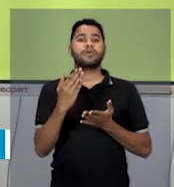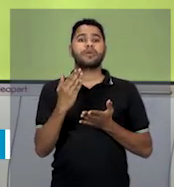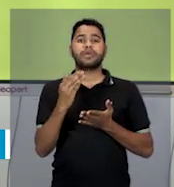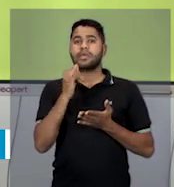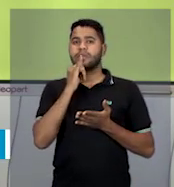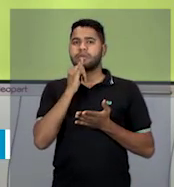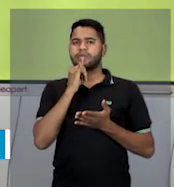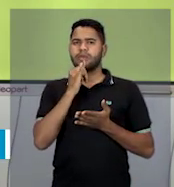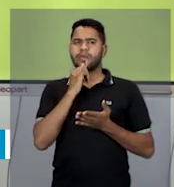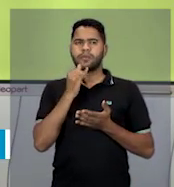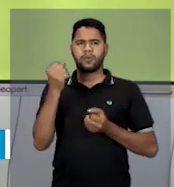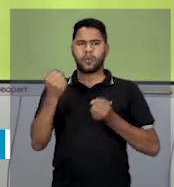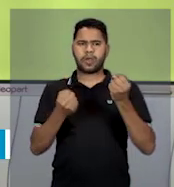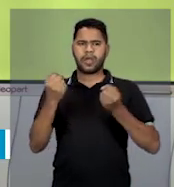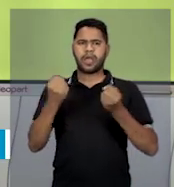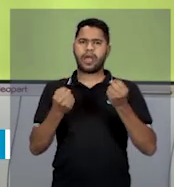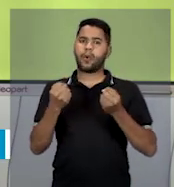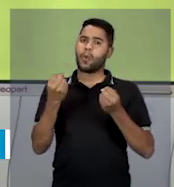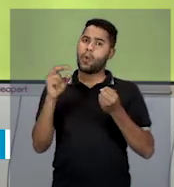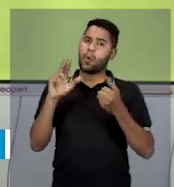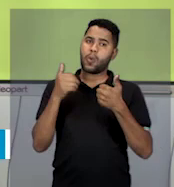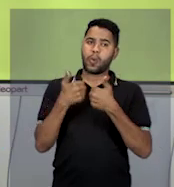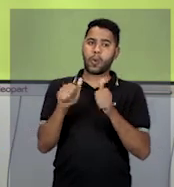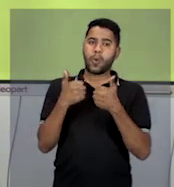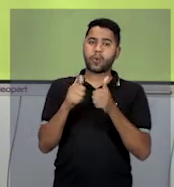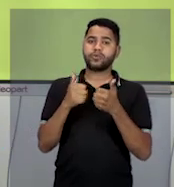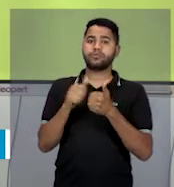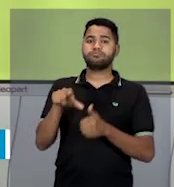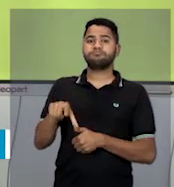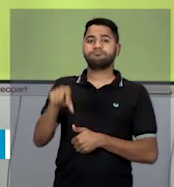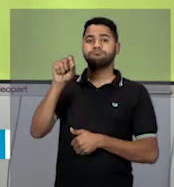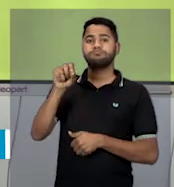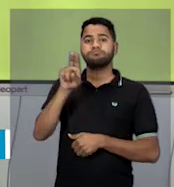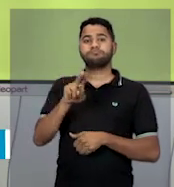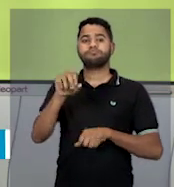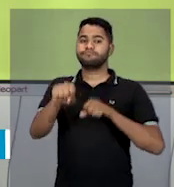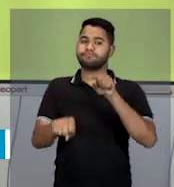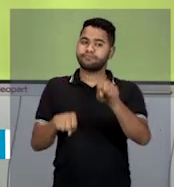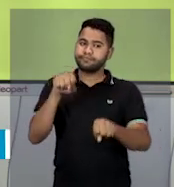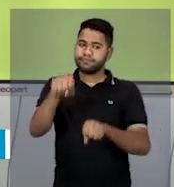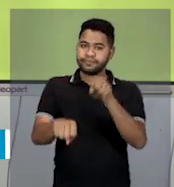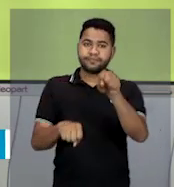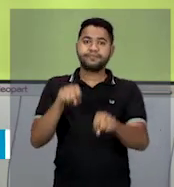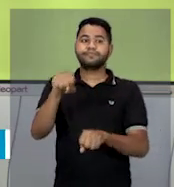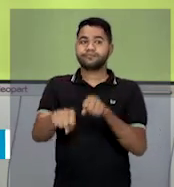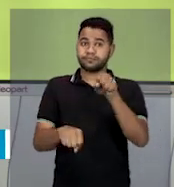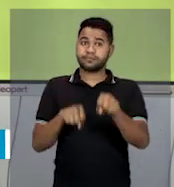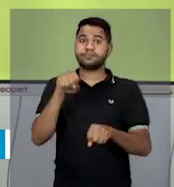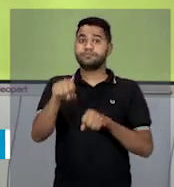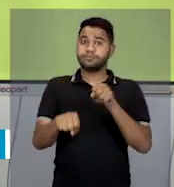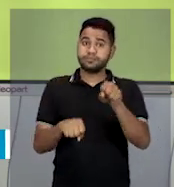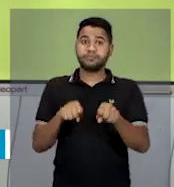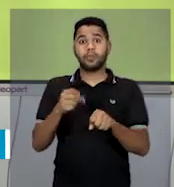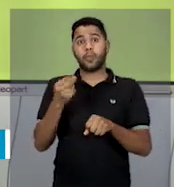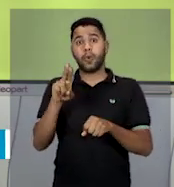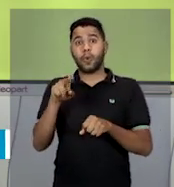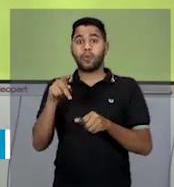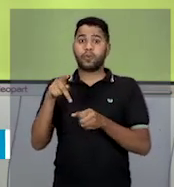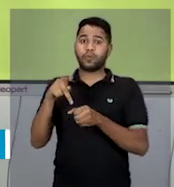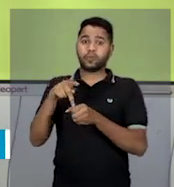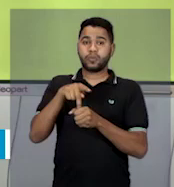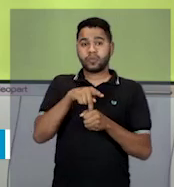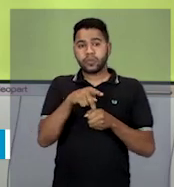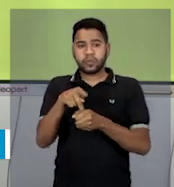vez de usar, né, o transporte público, estão preferindo usar uma bicicleta, né, ou skate,